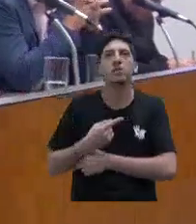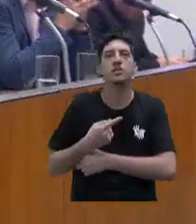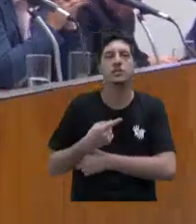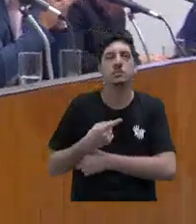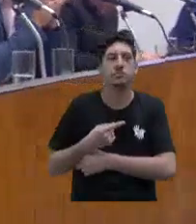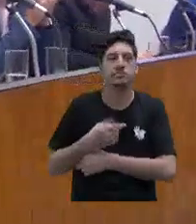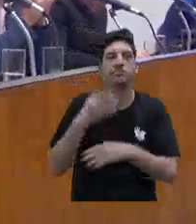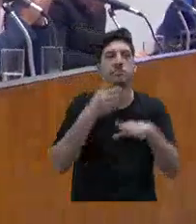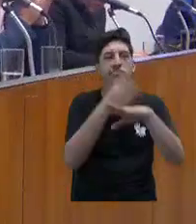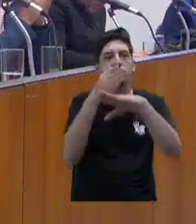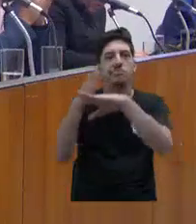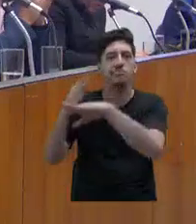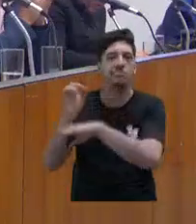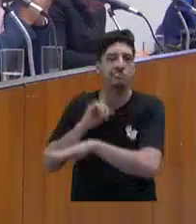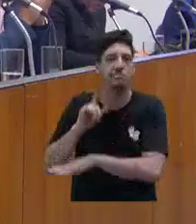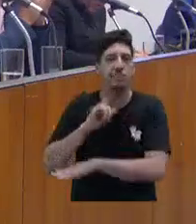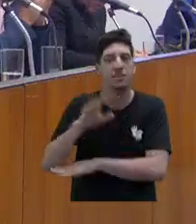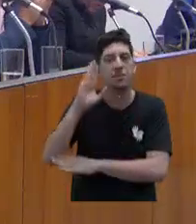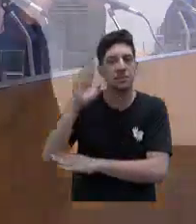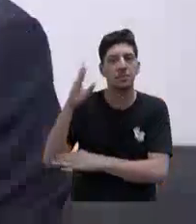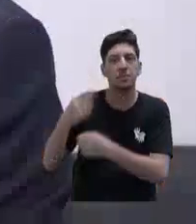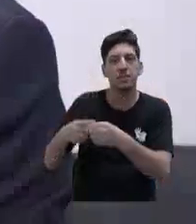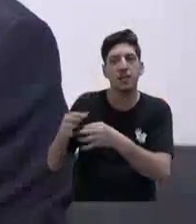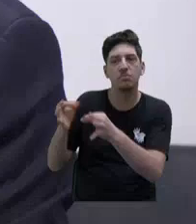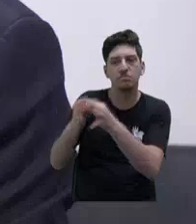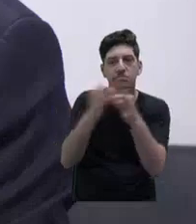esse estado de Minas Gerais, sobretudo o interior,